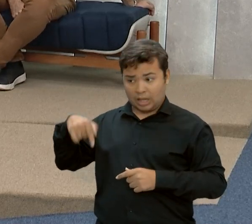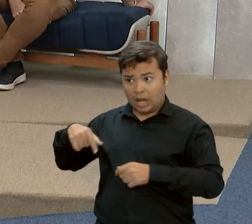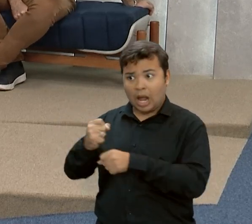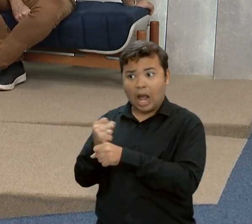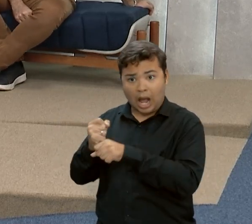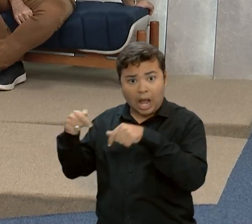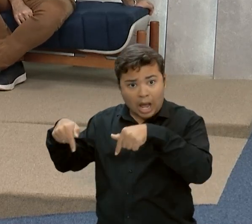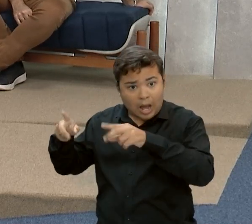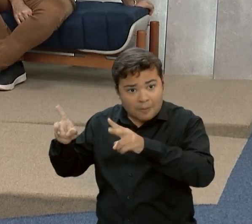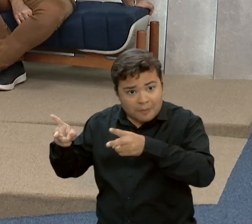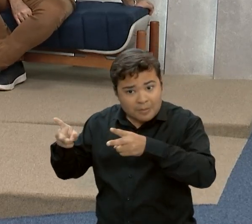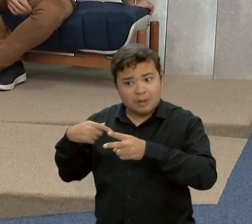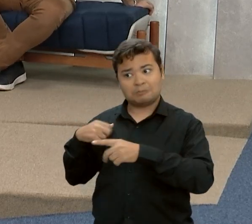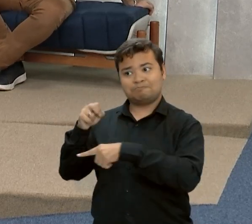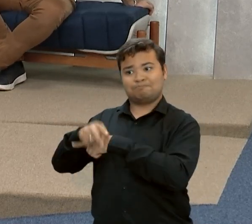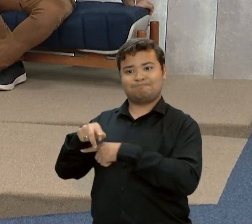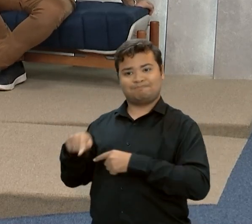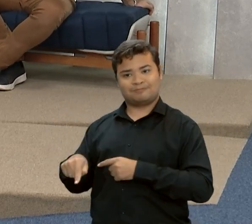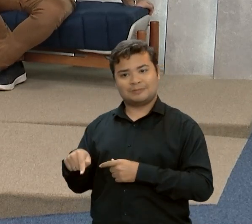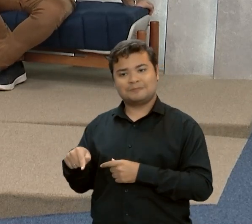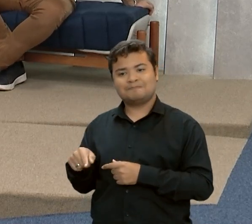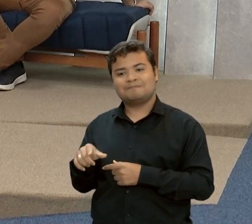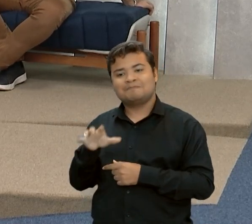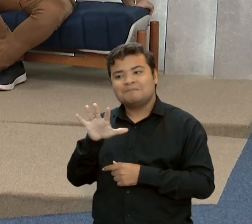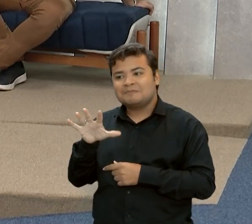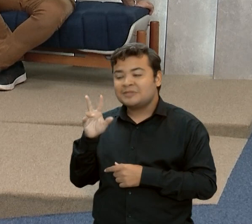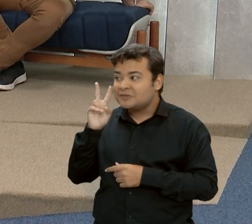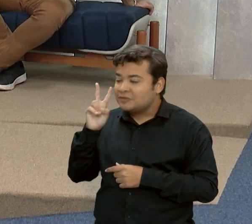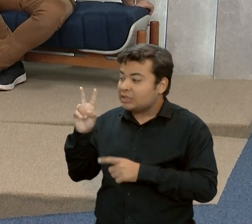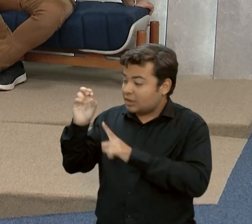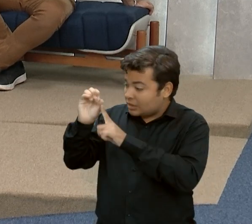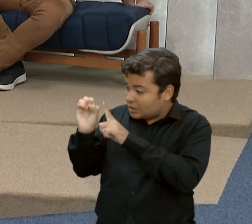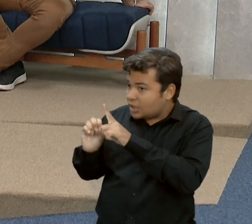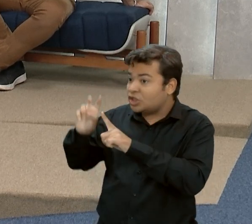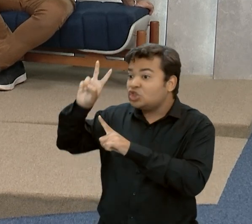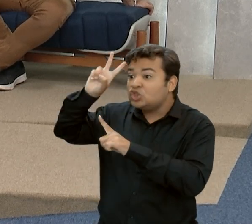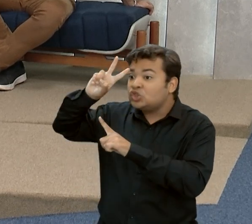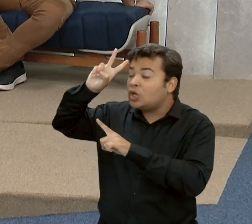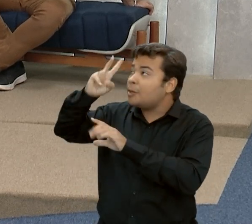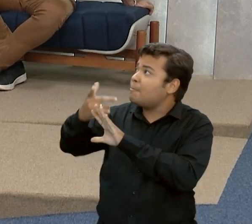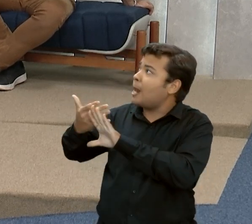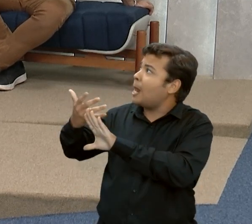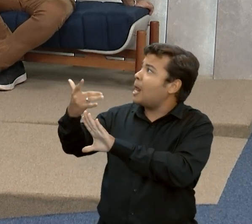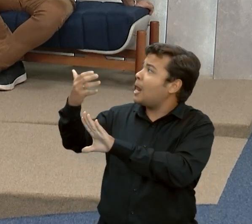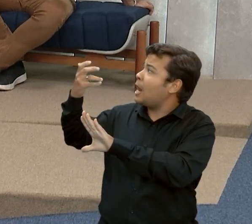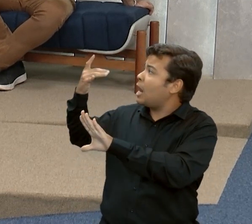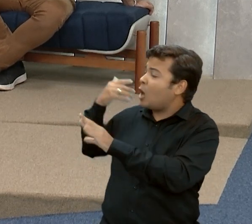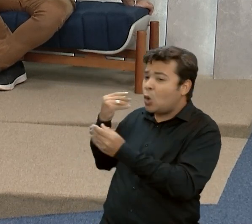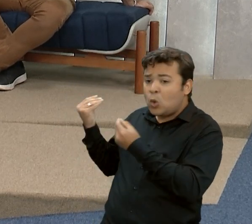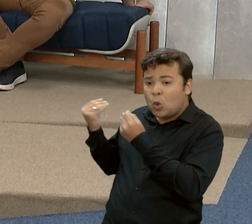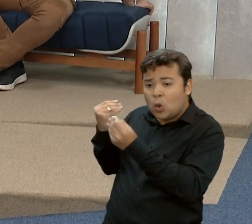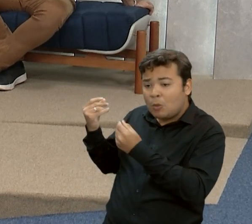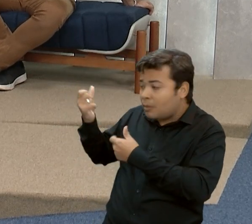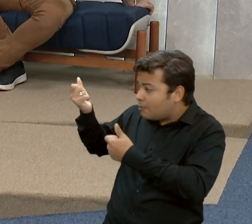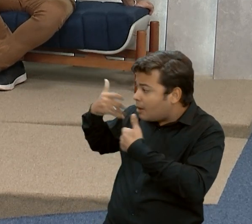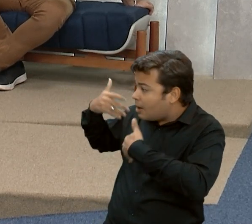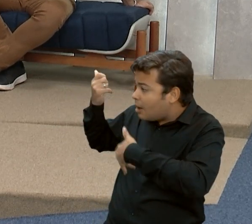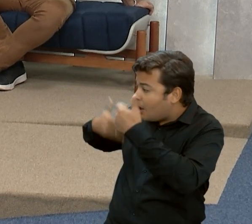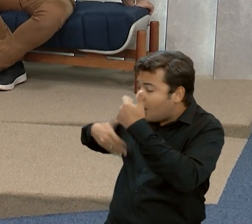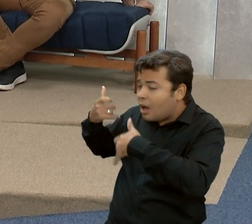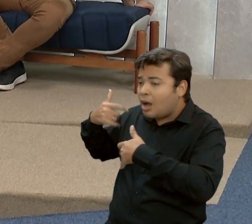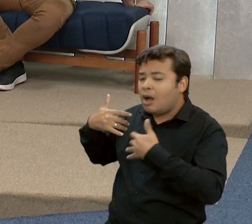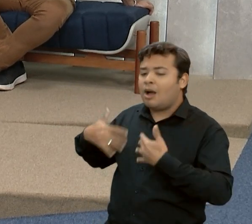ano, mas, assim, conhecer parte dessa história, conhecer vocês que estão aí desde o início, para mim é um orgulho muito grande